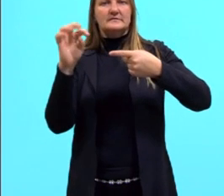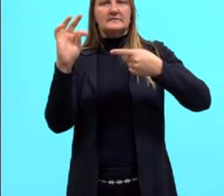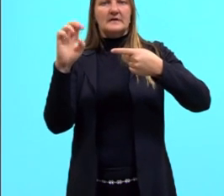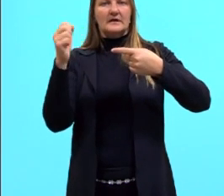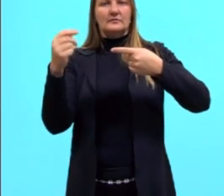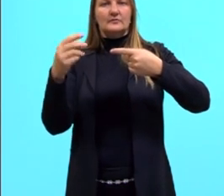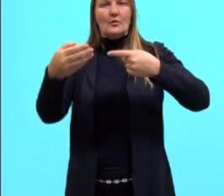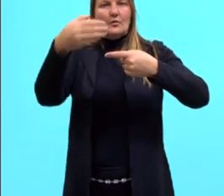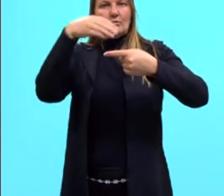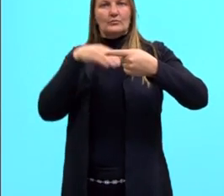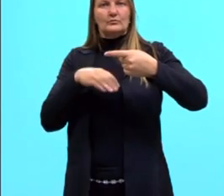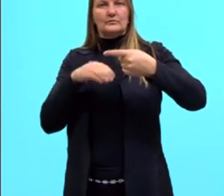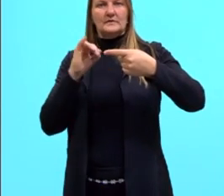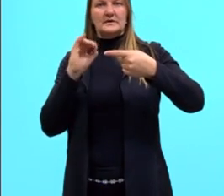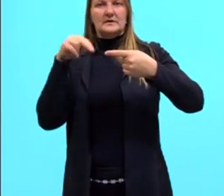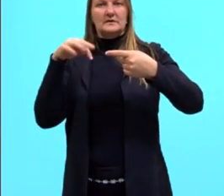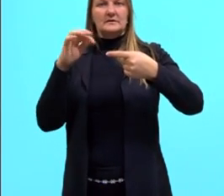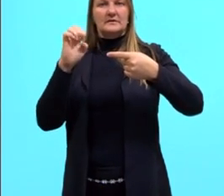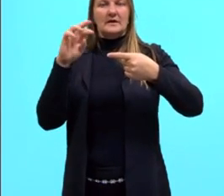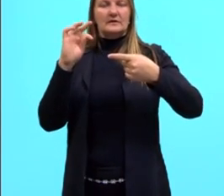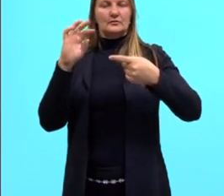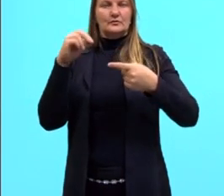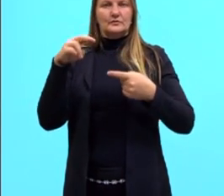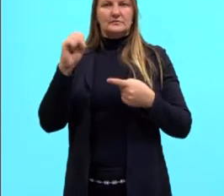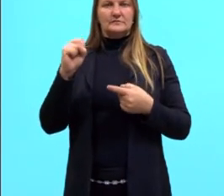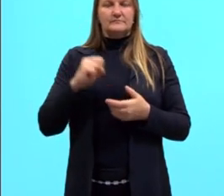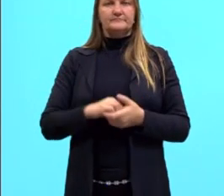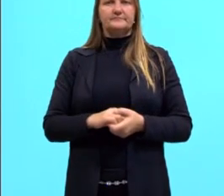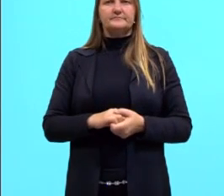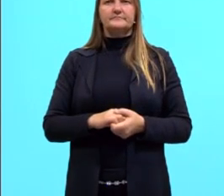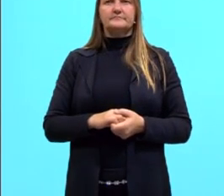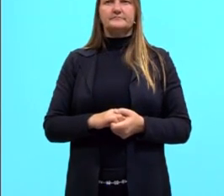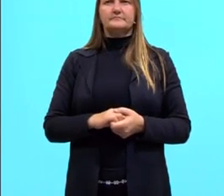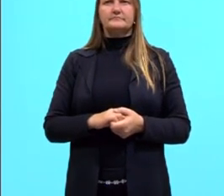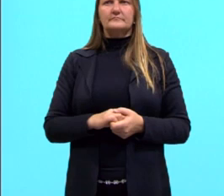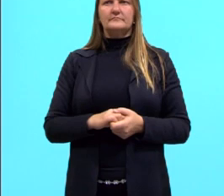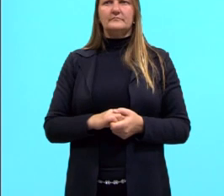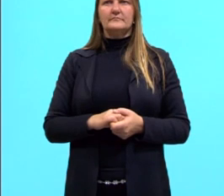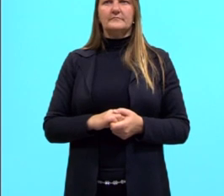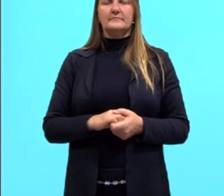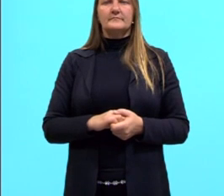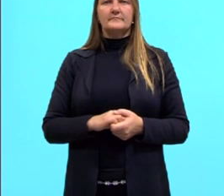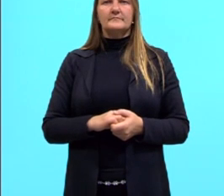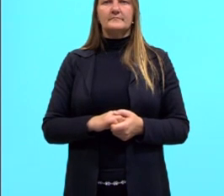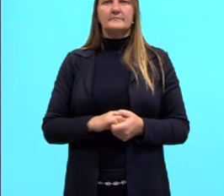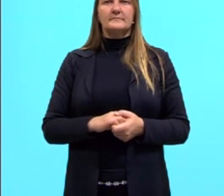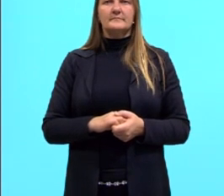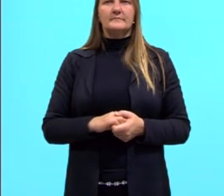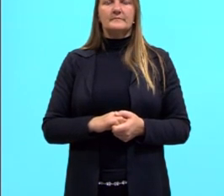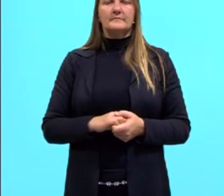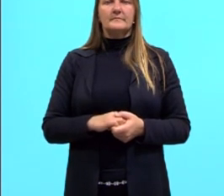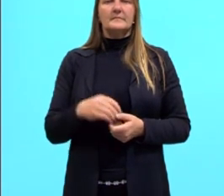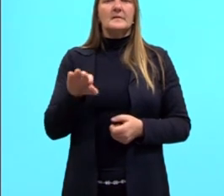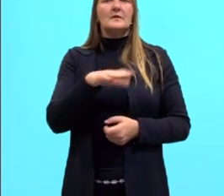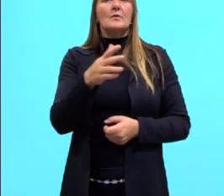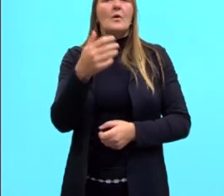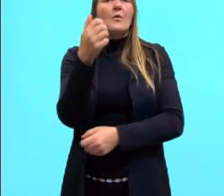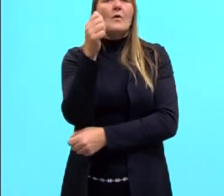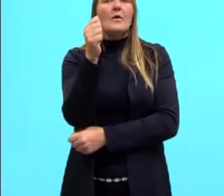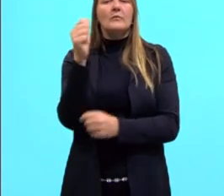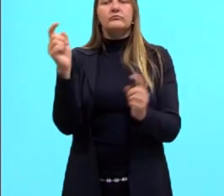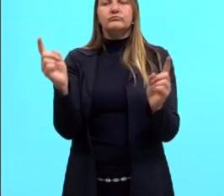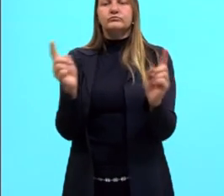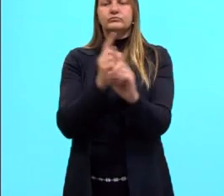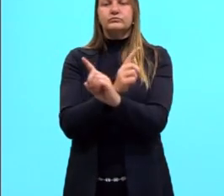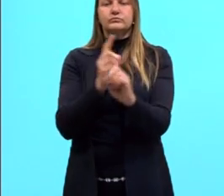internos e externos ao terno ele nos remete a Talvez né alternado